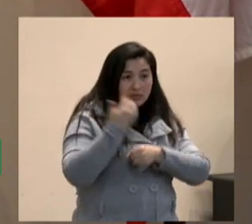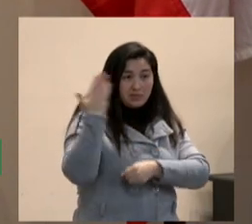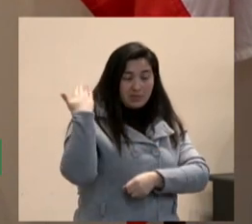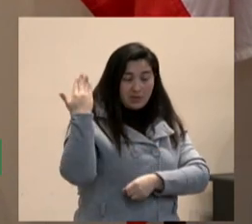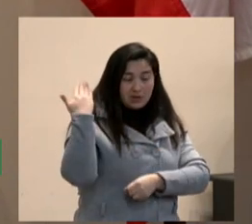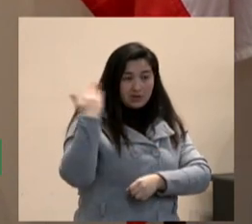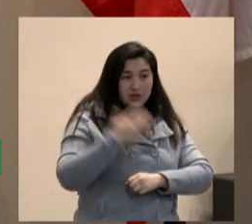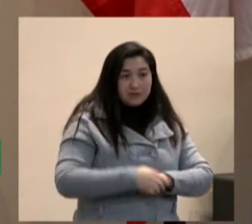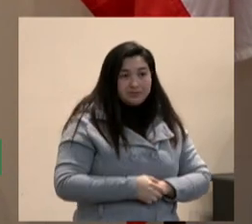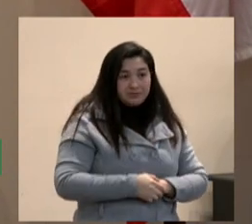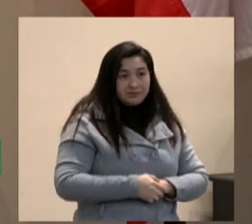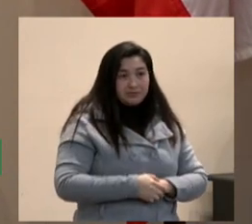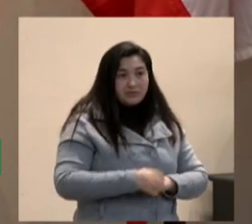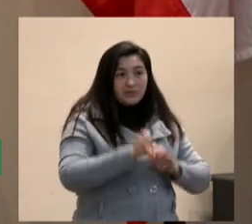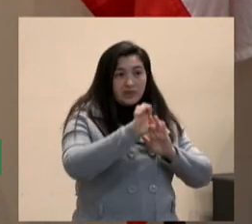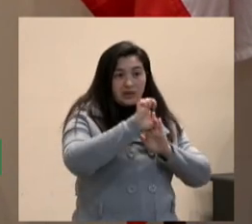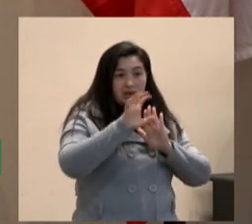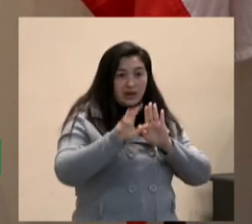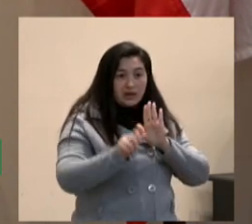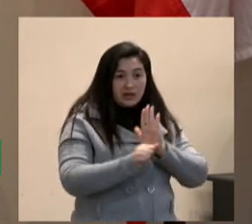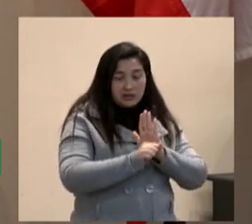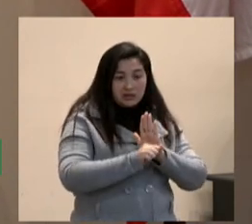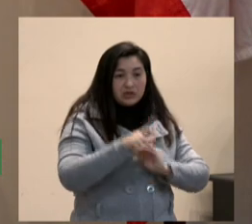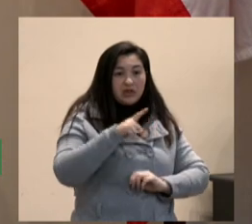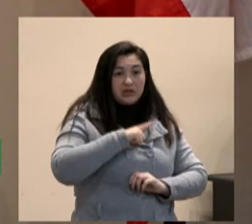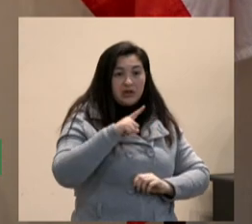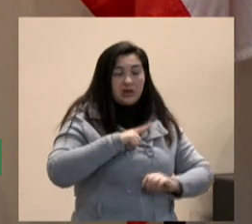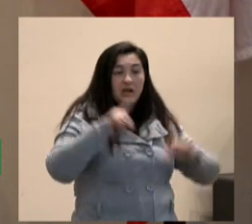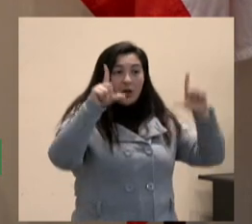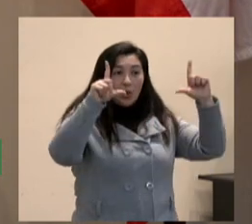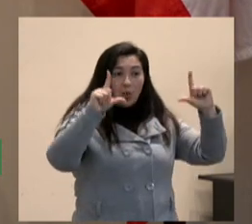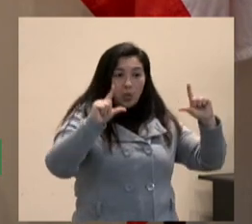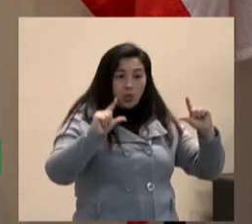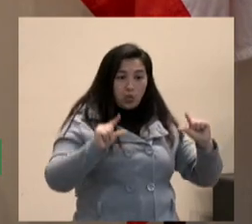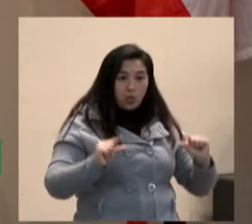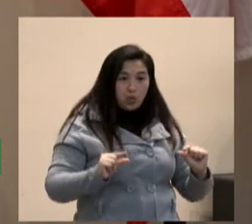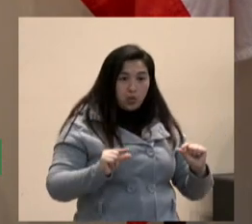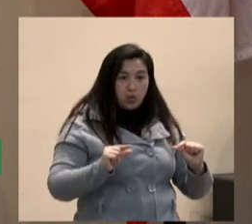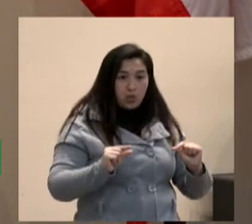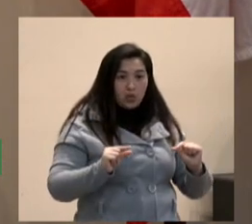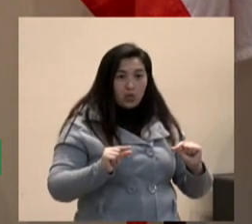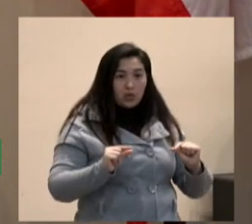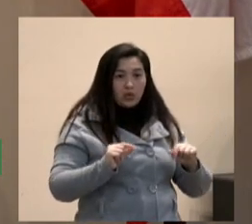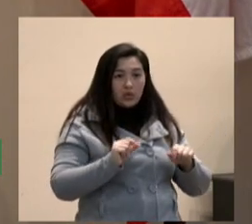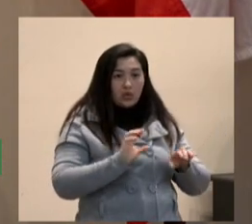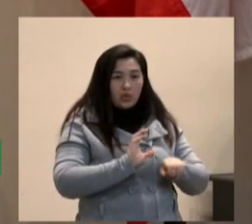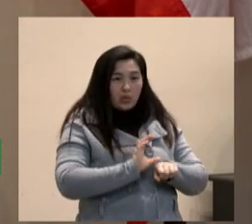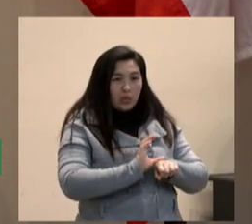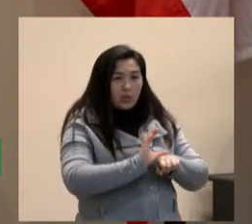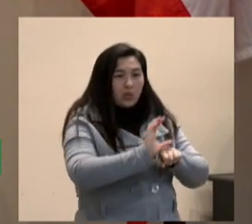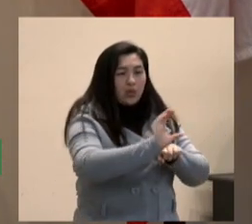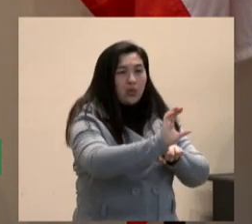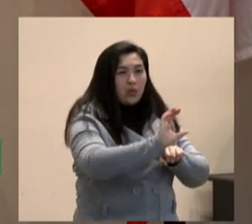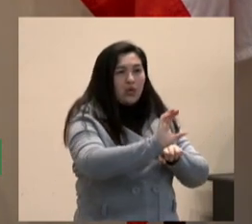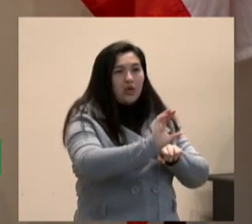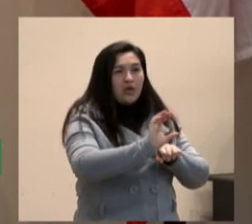nos últimos seis anos, a EJA sofreu uma redução dos investimentos na educação na ordem de